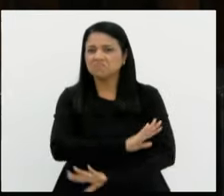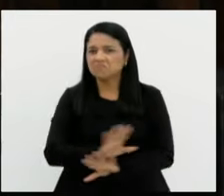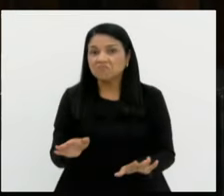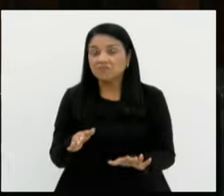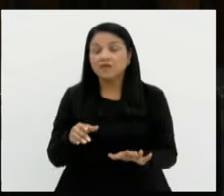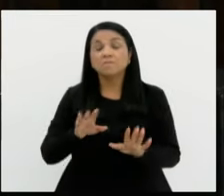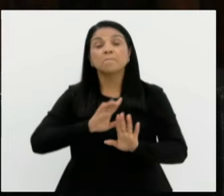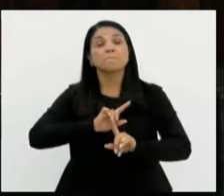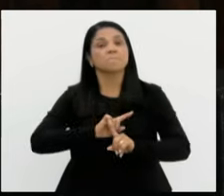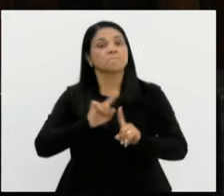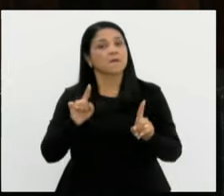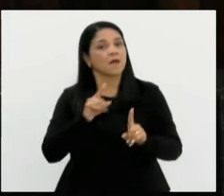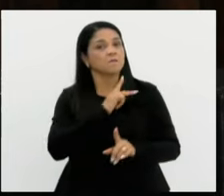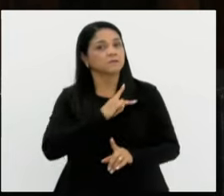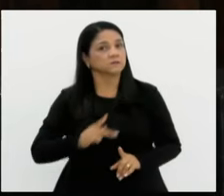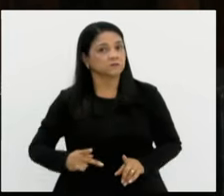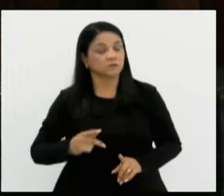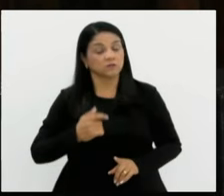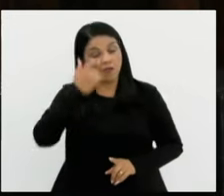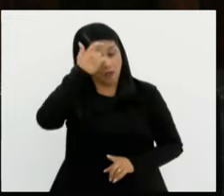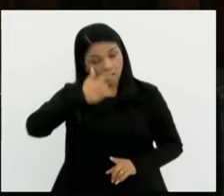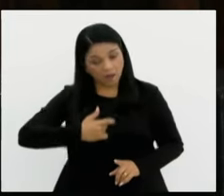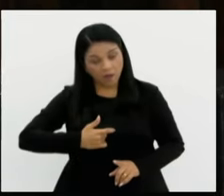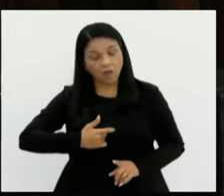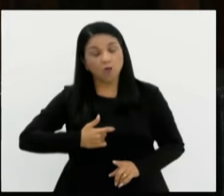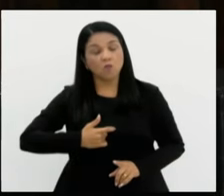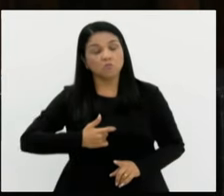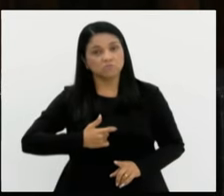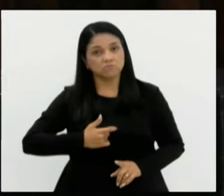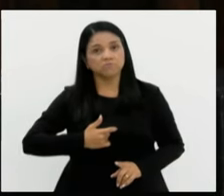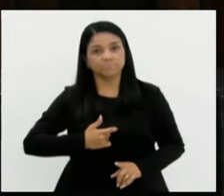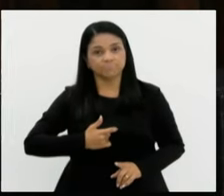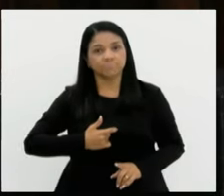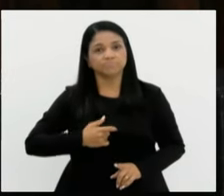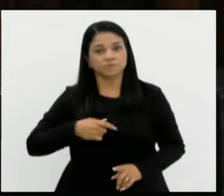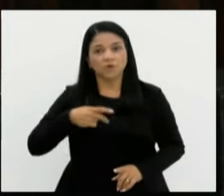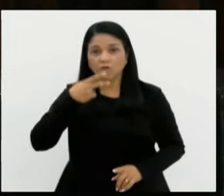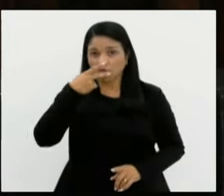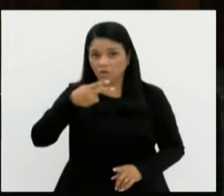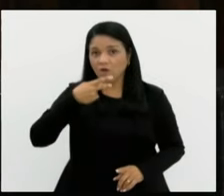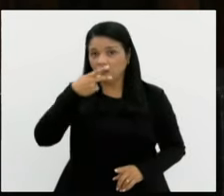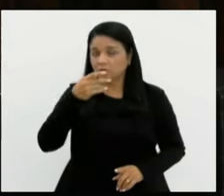presidente, eu considero aqui, me permito falar, porque tenho sido